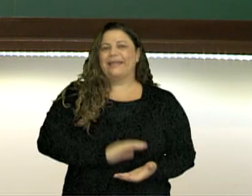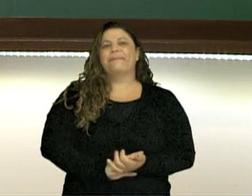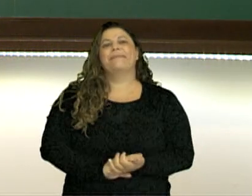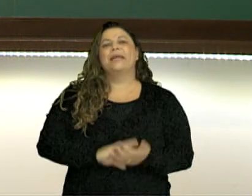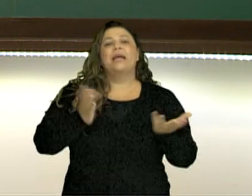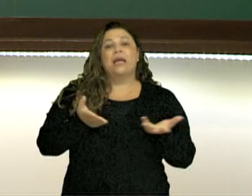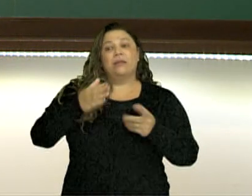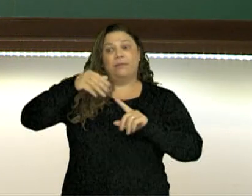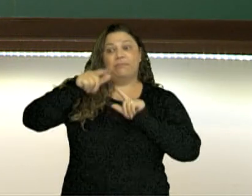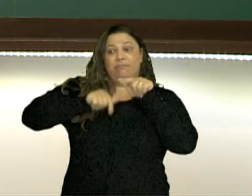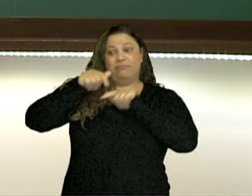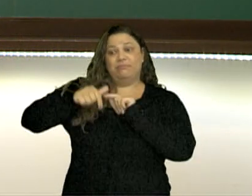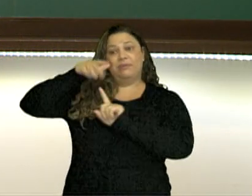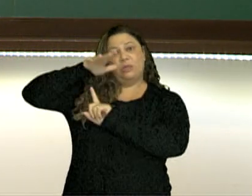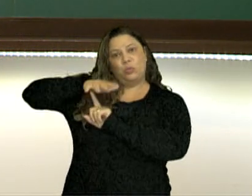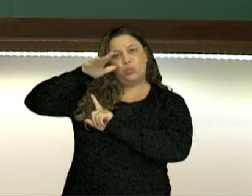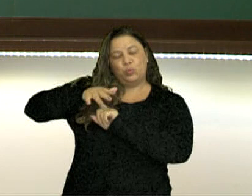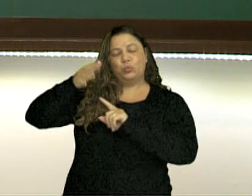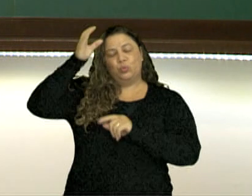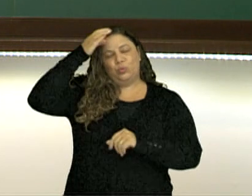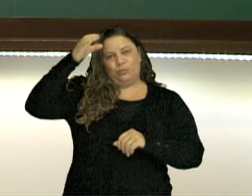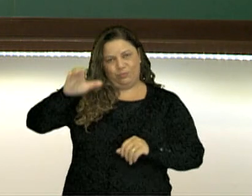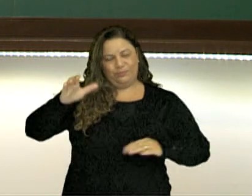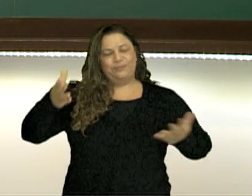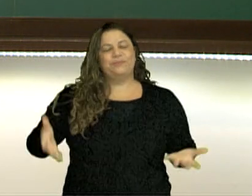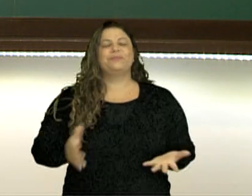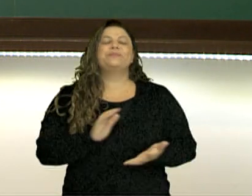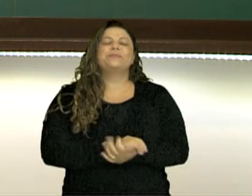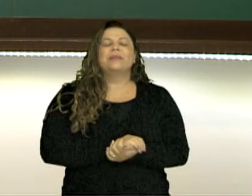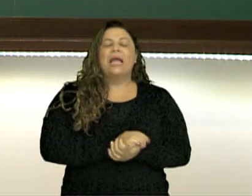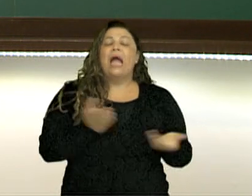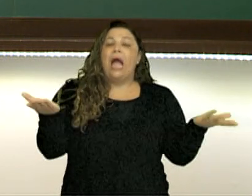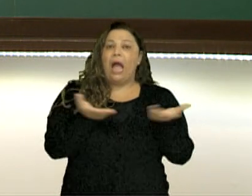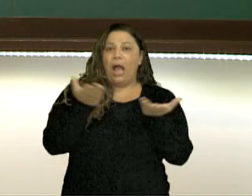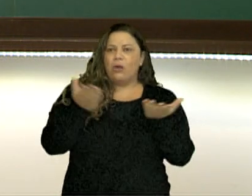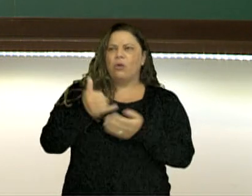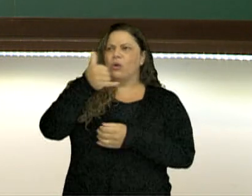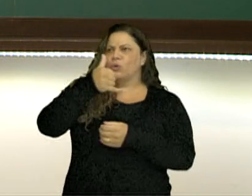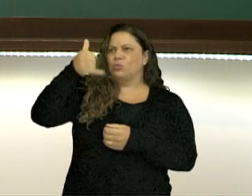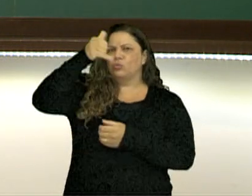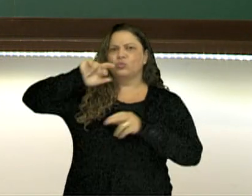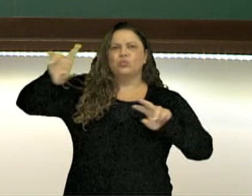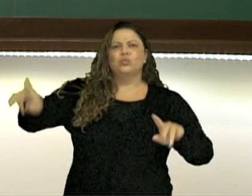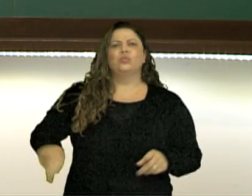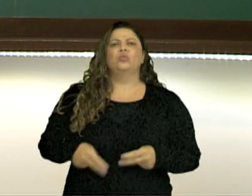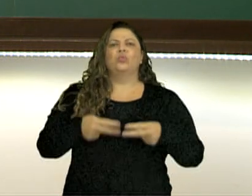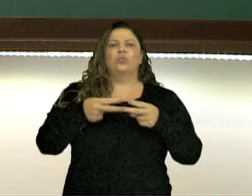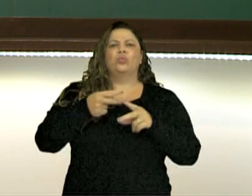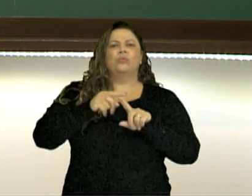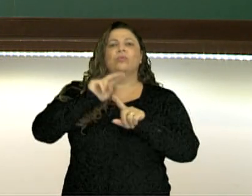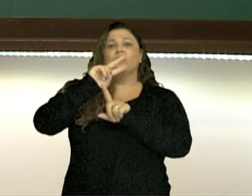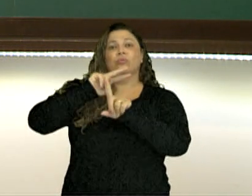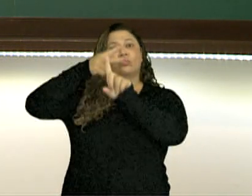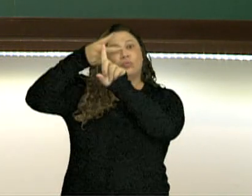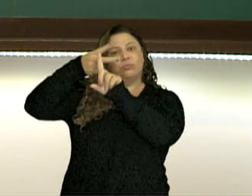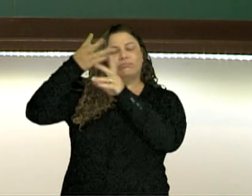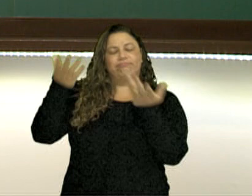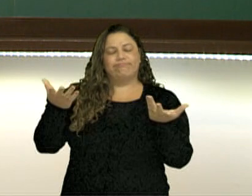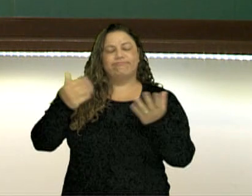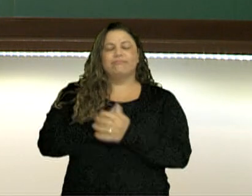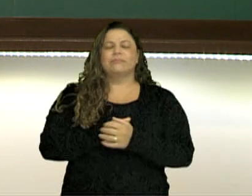Neste vídeo a gente vai falar sobre juros compostos equivalente em taxas. Um assunto